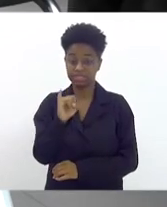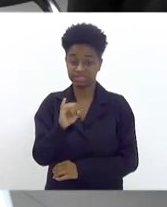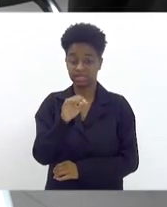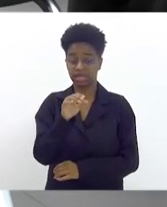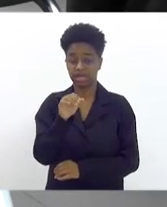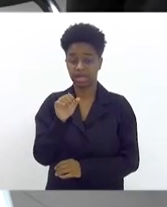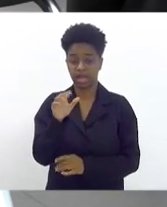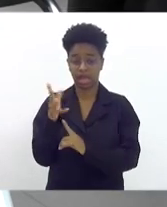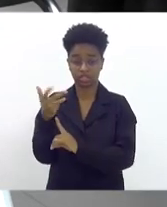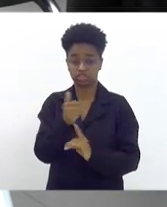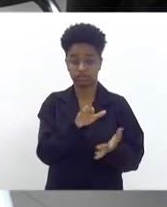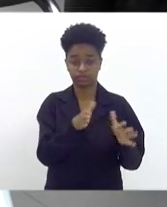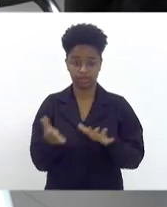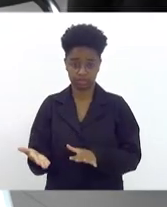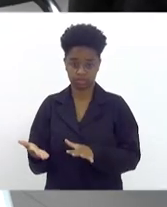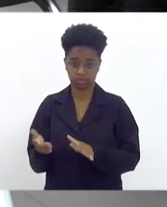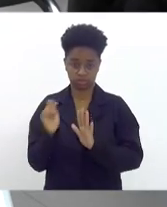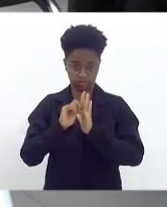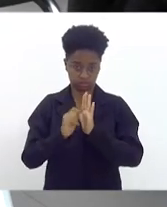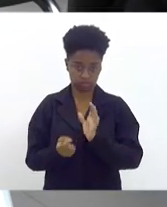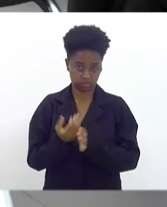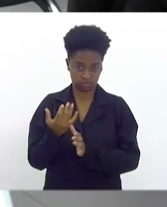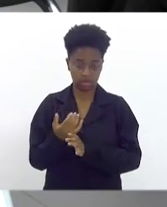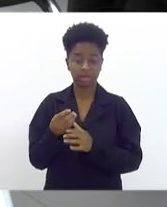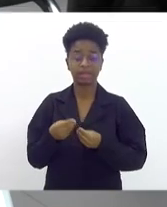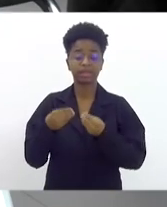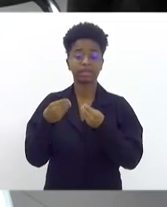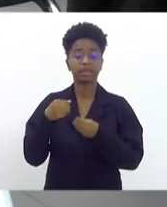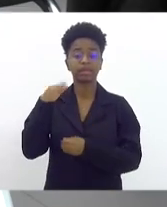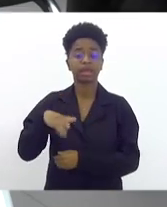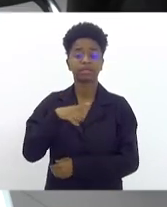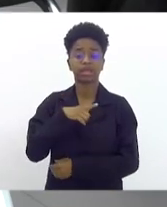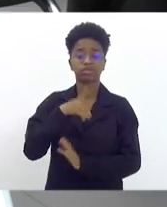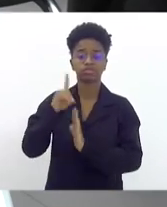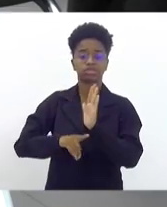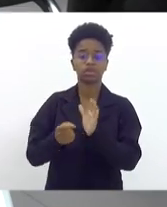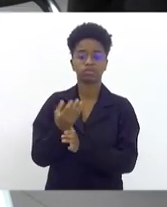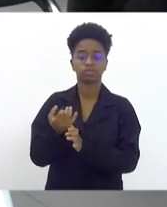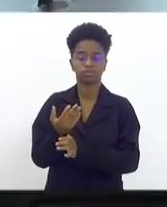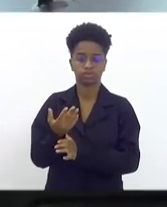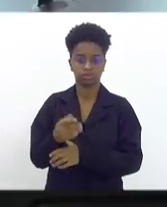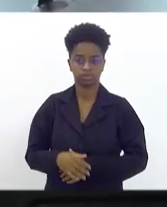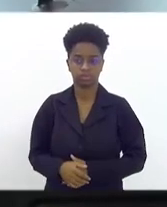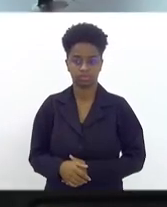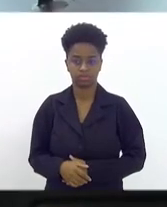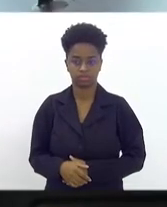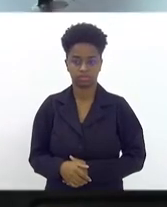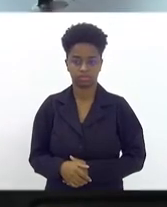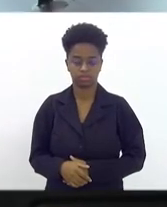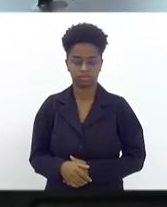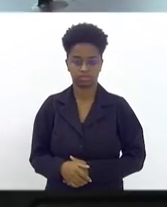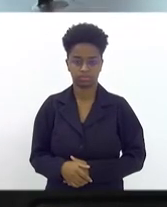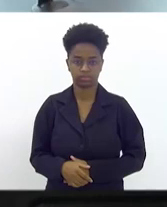do artista e do autor, os direitos autorais vão para quem? Tem que ser, aí vai ter que usar a legislação civil, que são